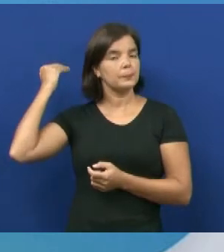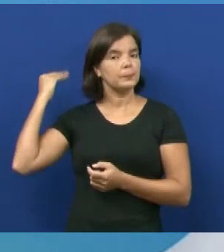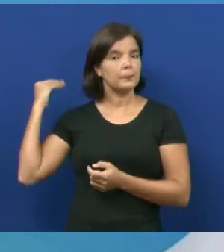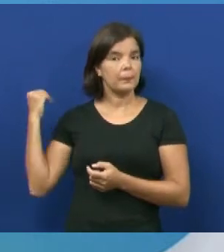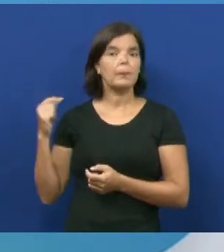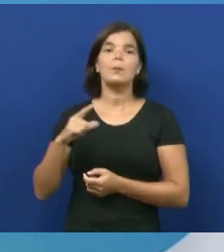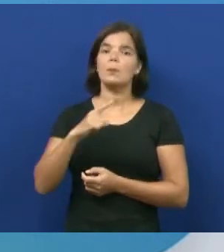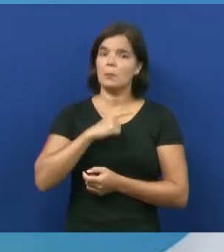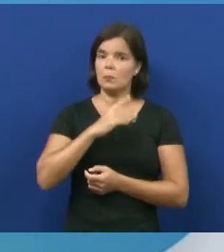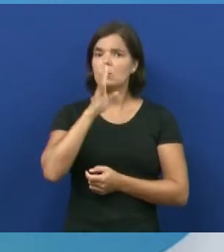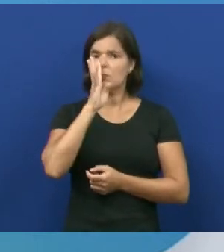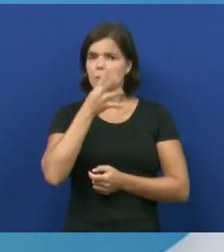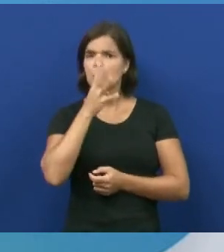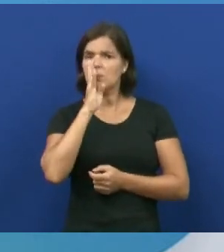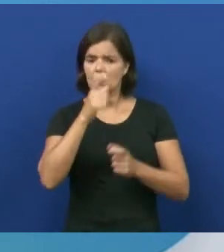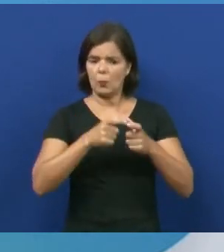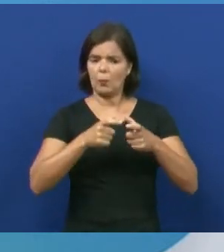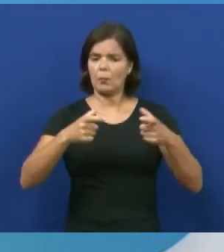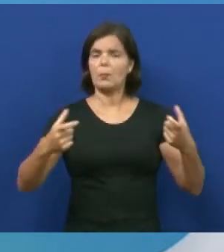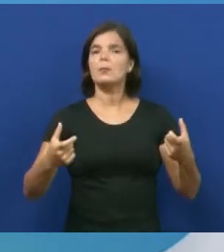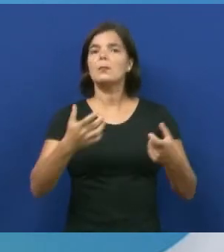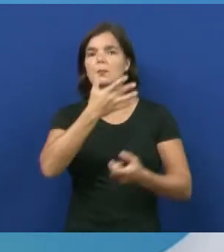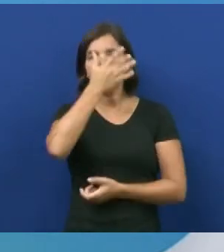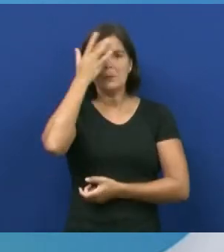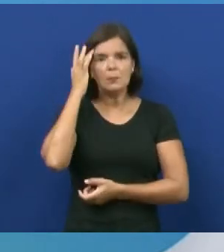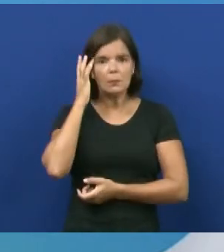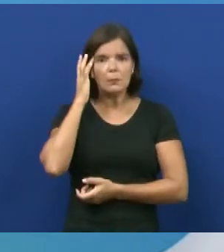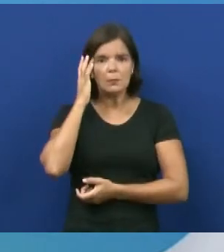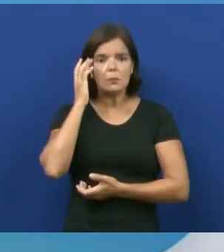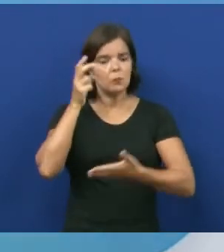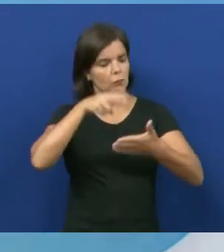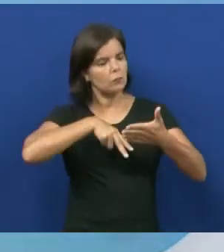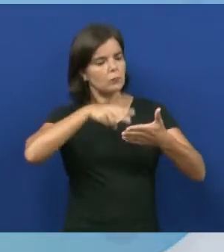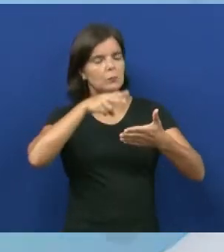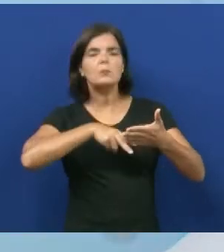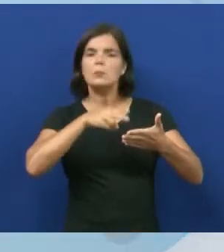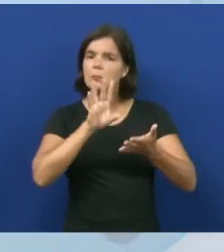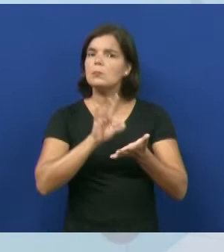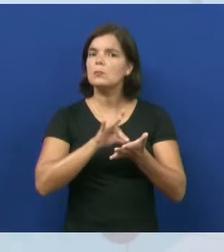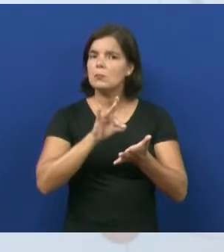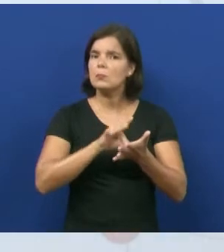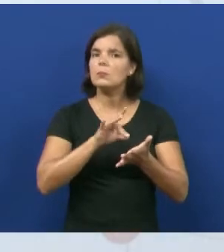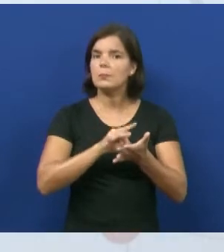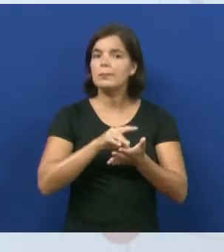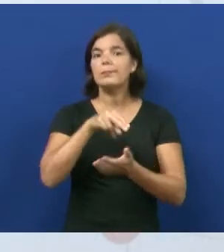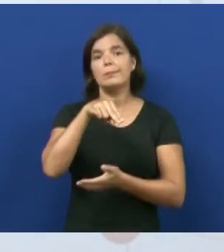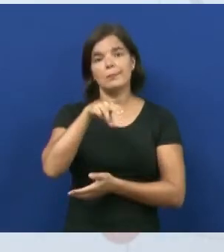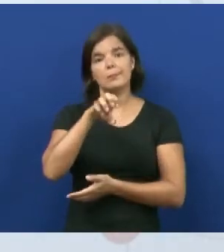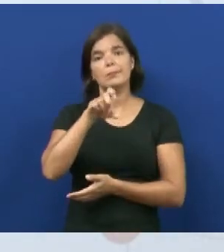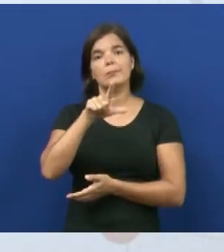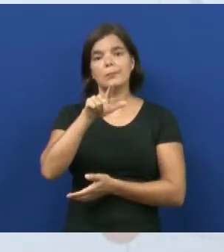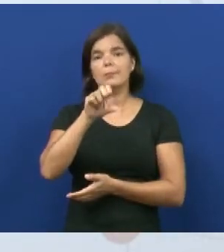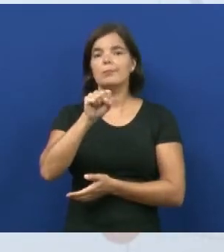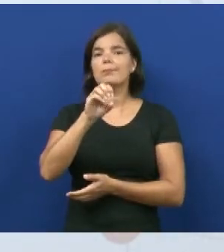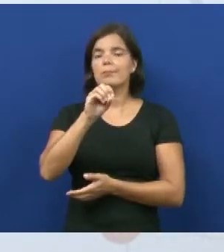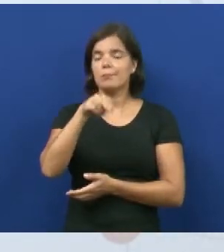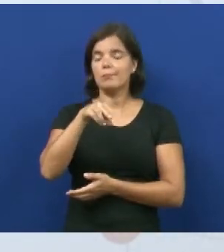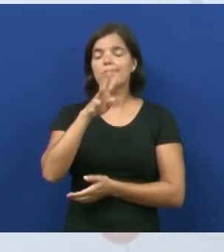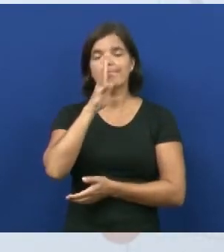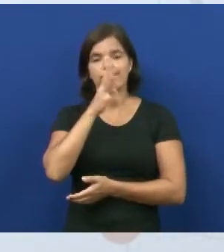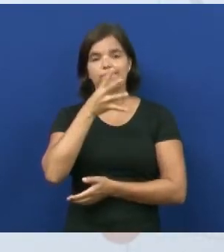nessa época havia uma crítica muito grande. E as pessoas, elas liam muito a crítica. E Nelson Rodrigues foi muito